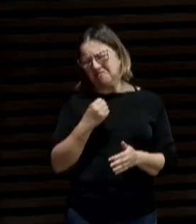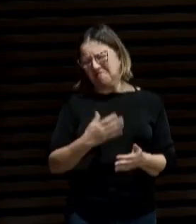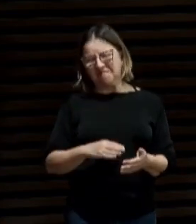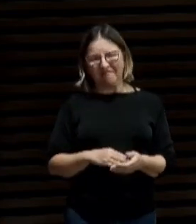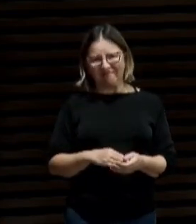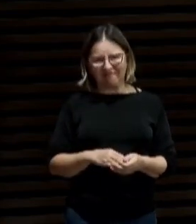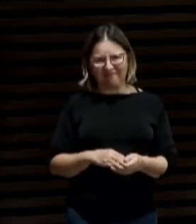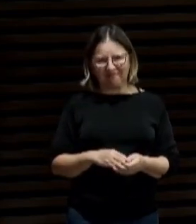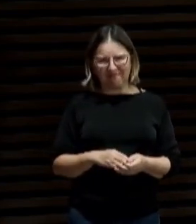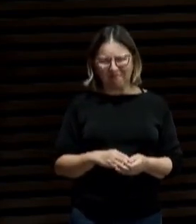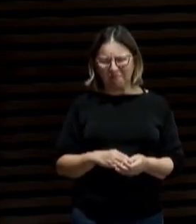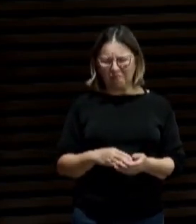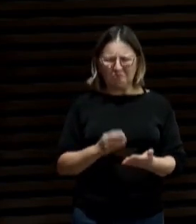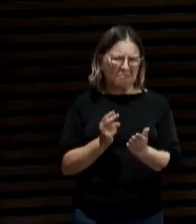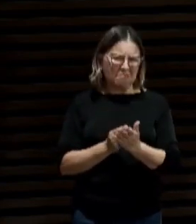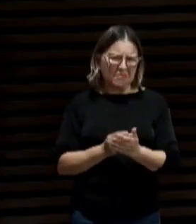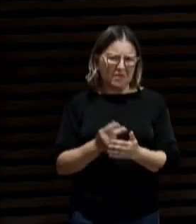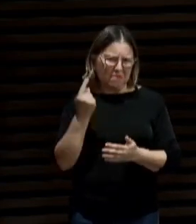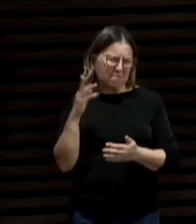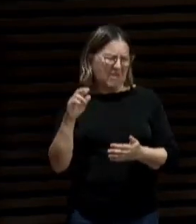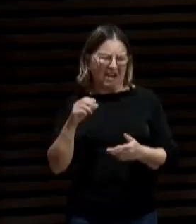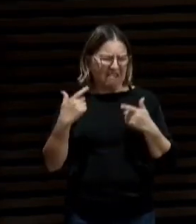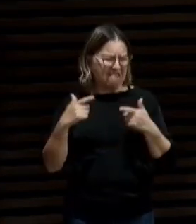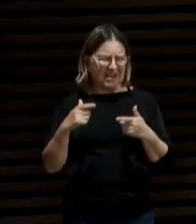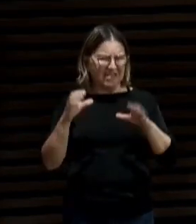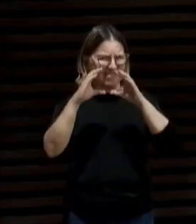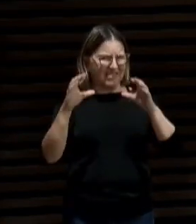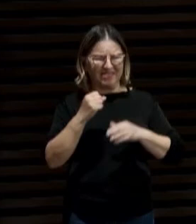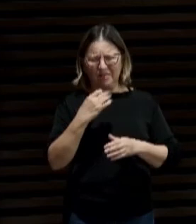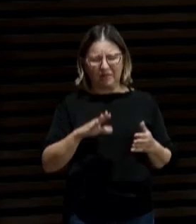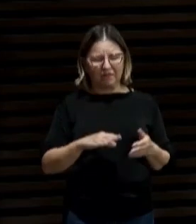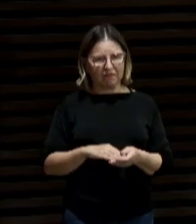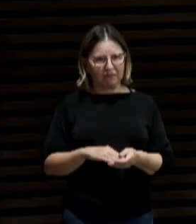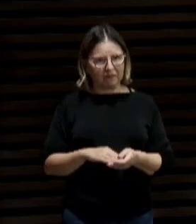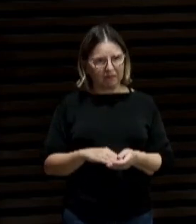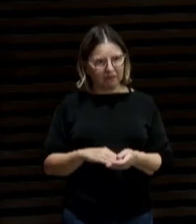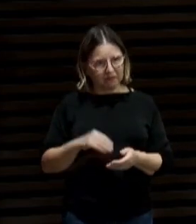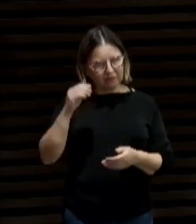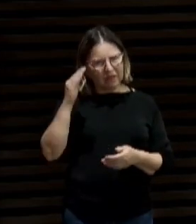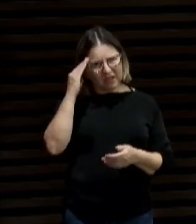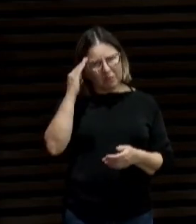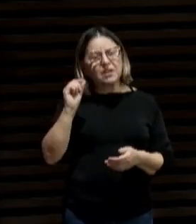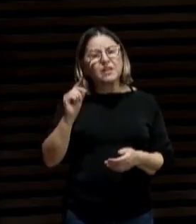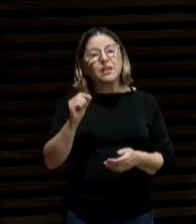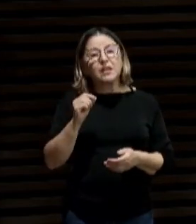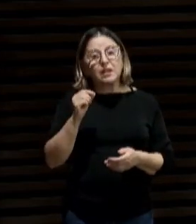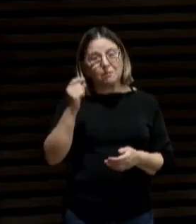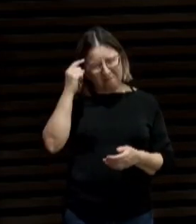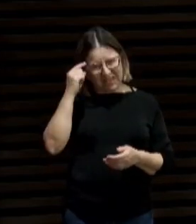Pode me dar o pior lugar lá no céu, para mim tá bom. Sabe quem pensa assim, amado? Aquele